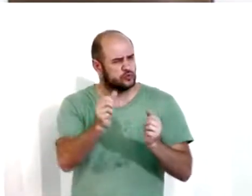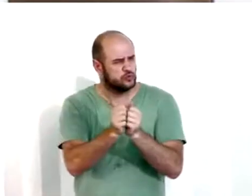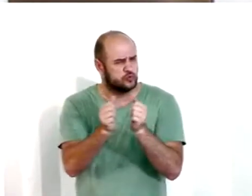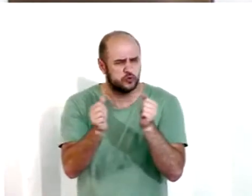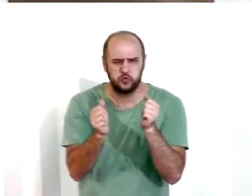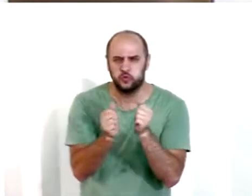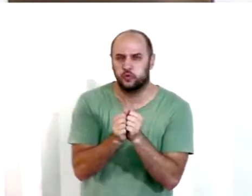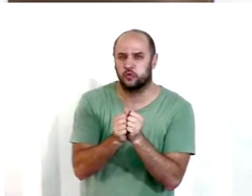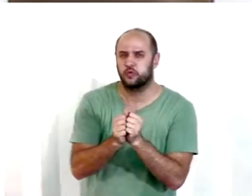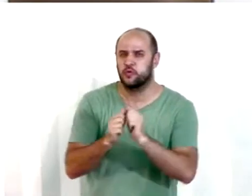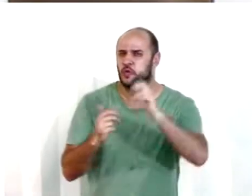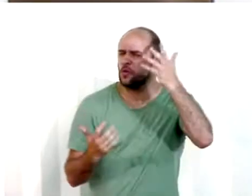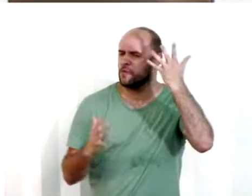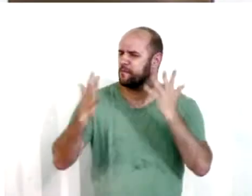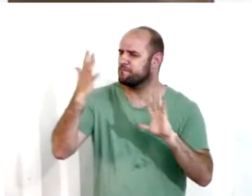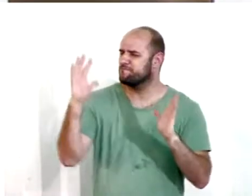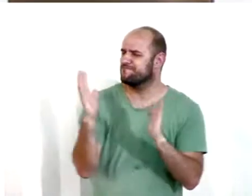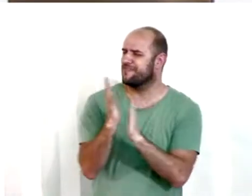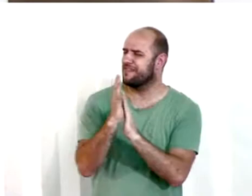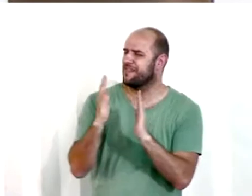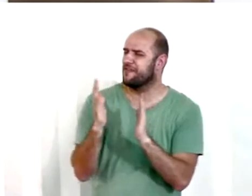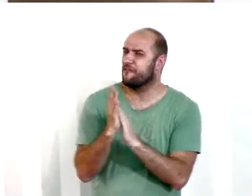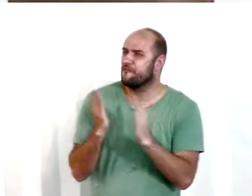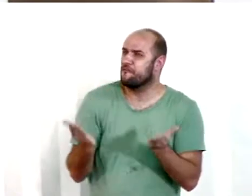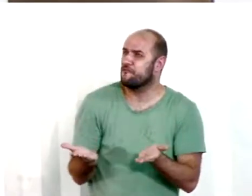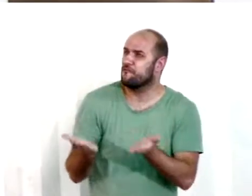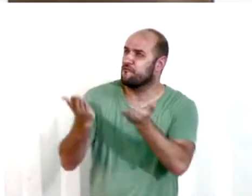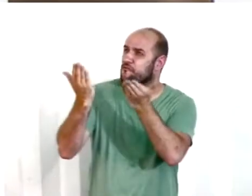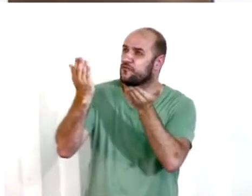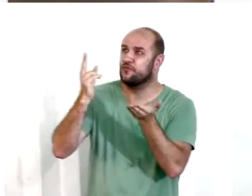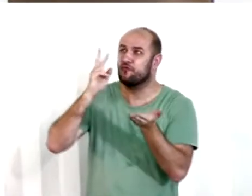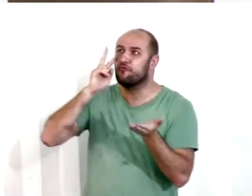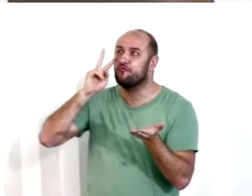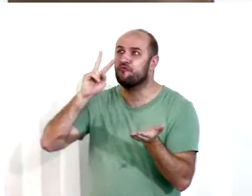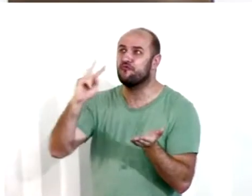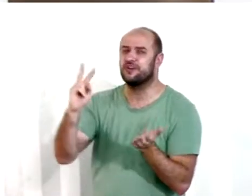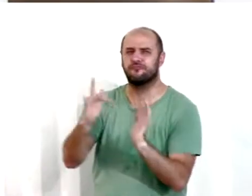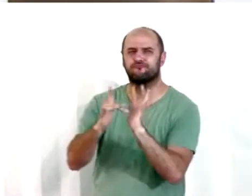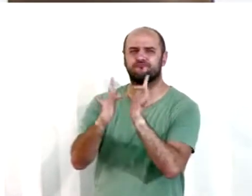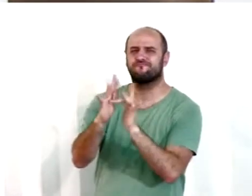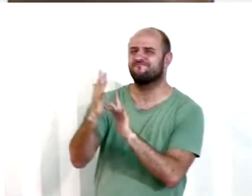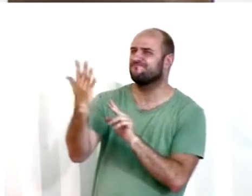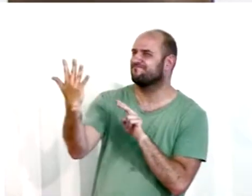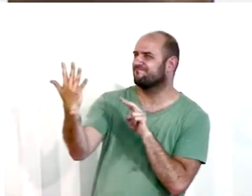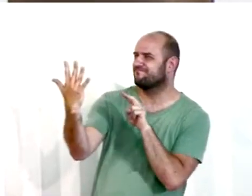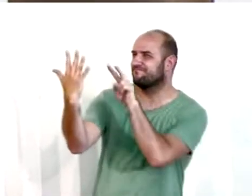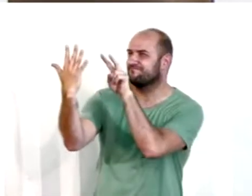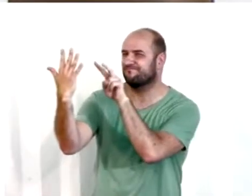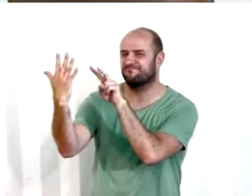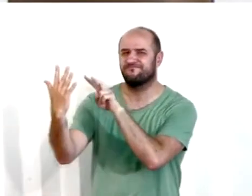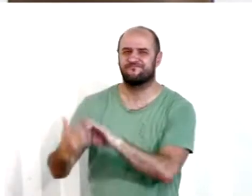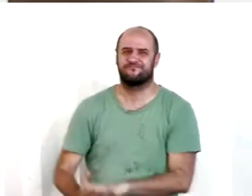cantos exaltando face a face a pessoa de Cristo.